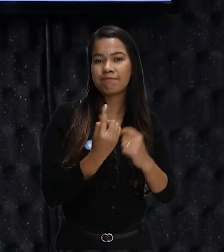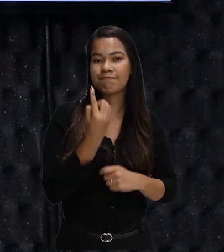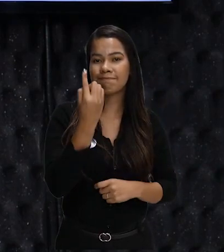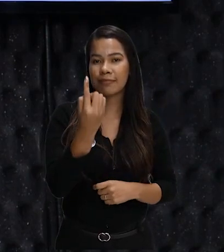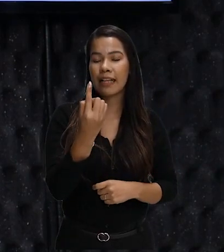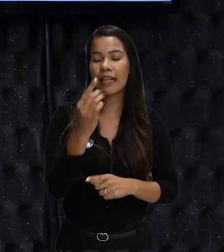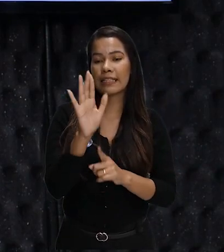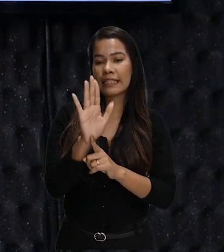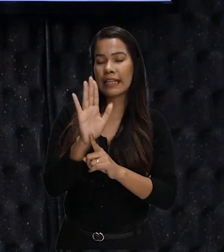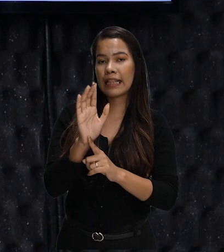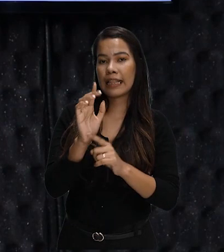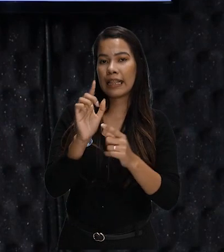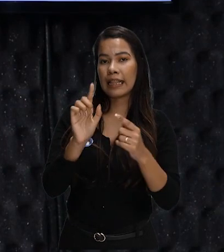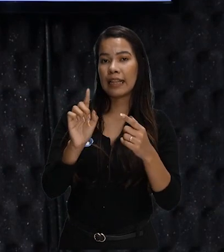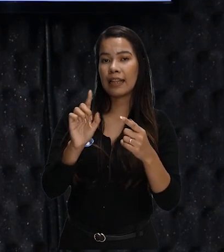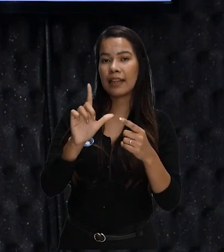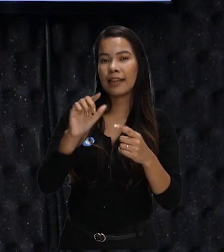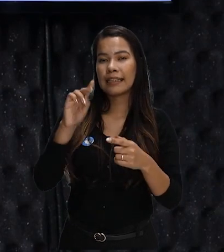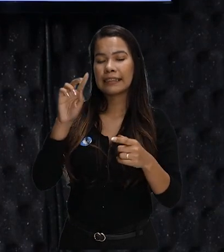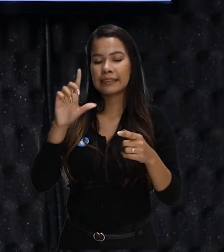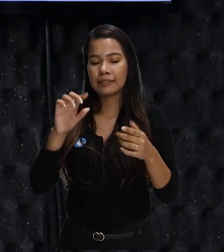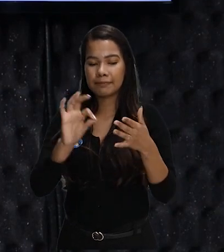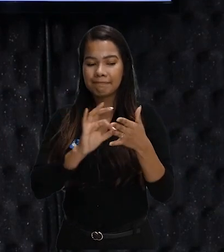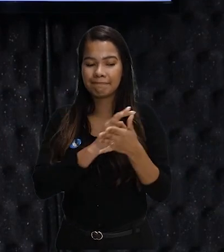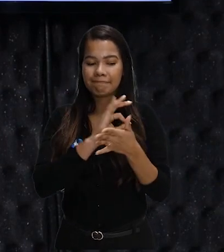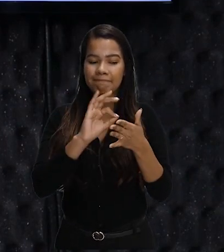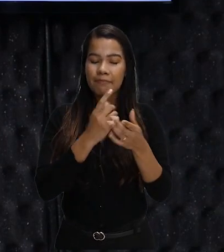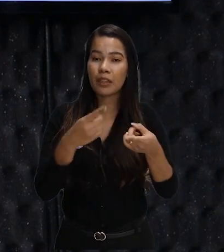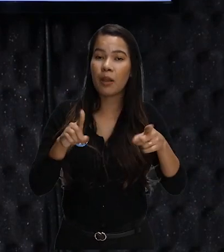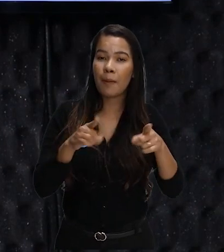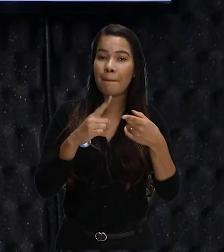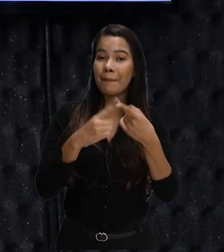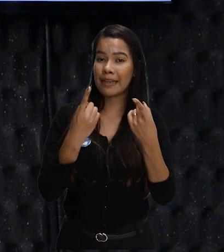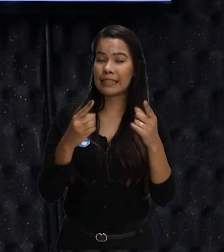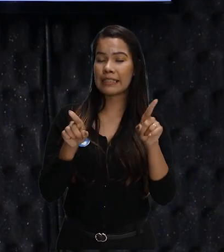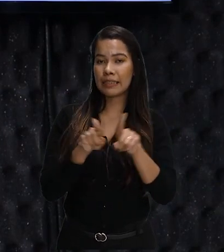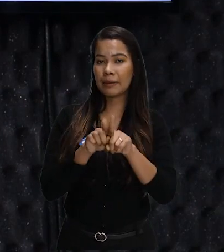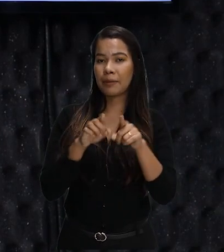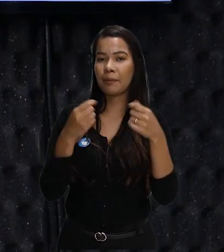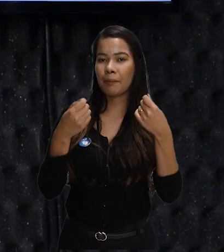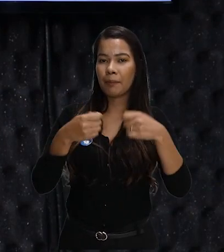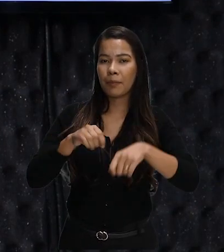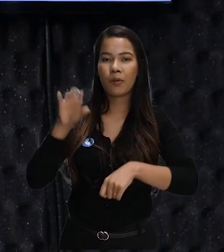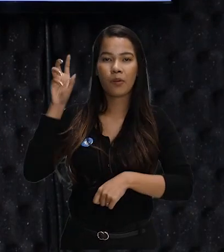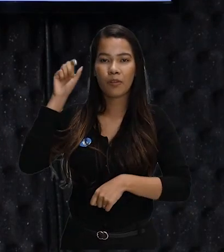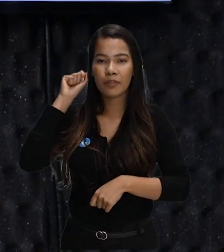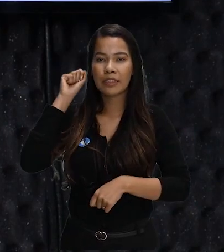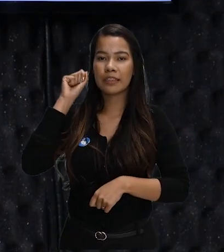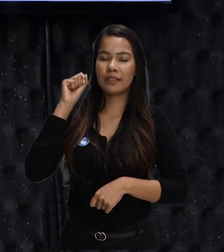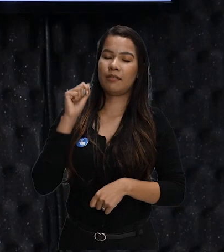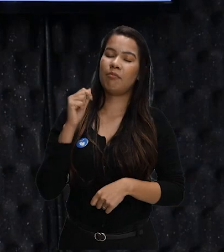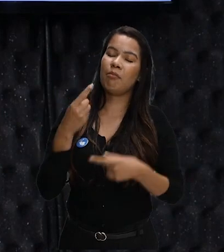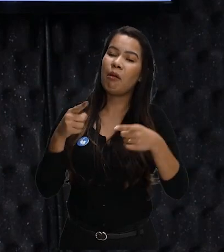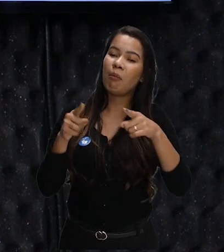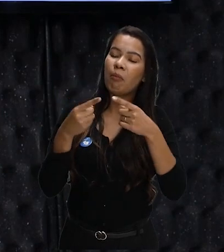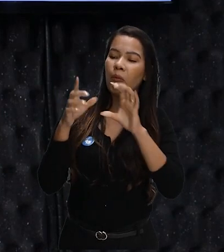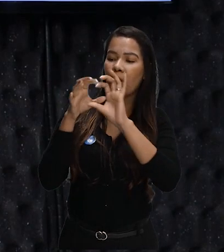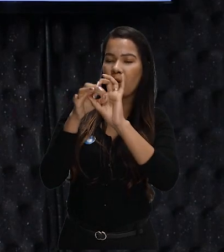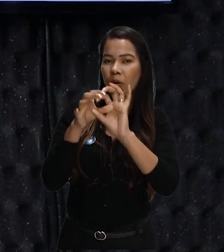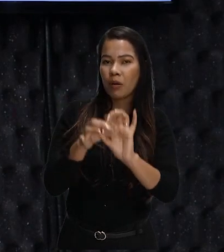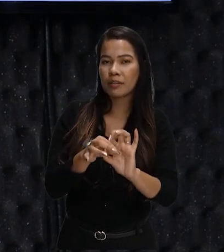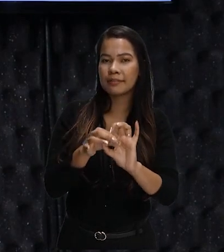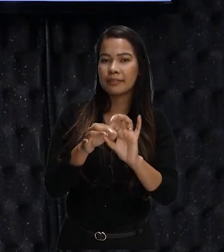como você vai ouvi-la no YouTube. É uma música bem assim, que contextualiza esse momento que nós